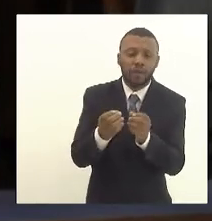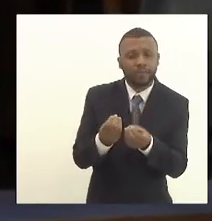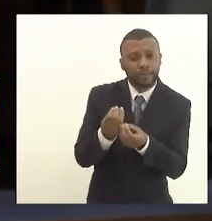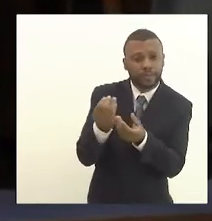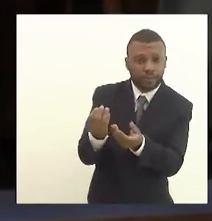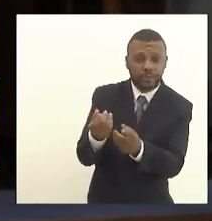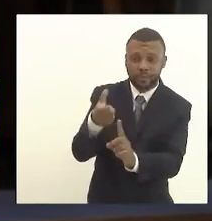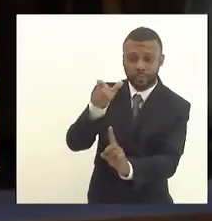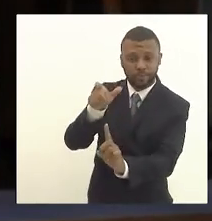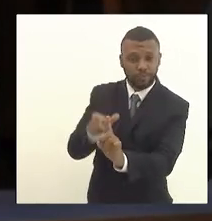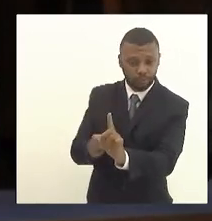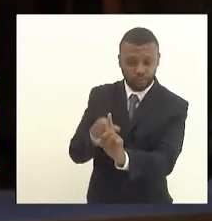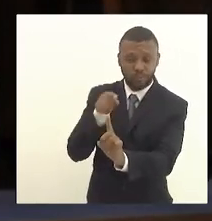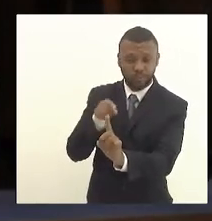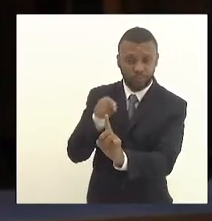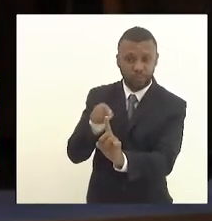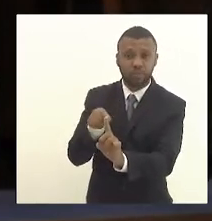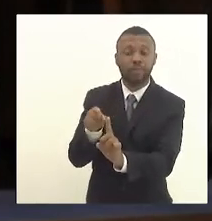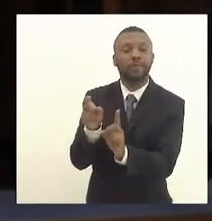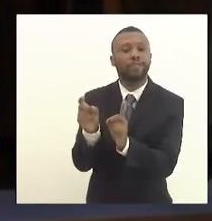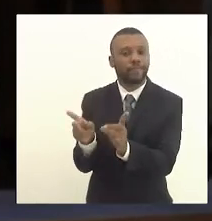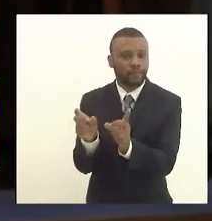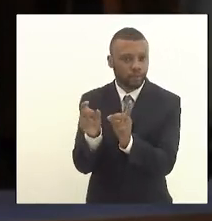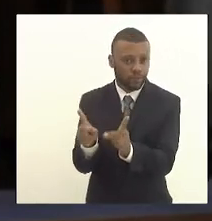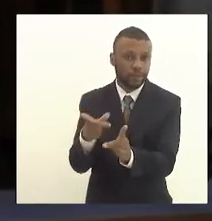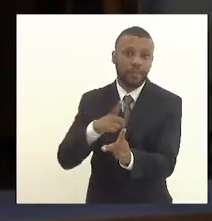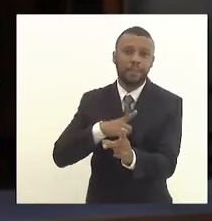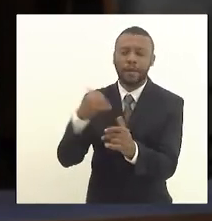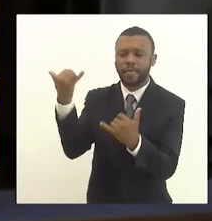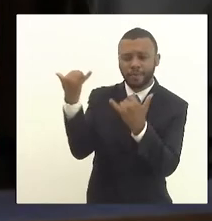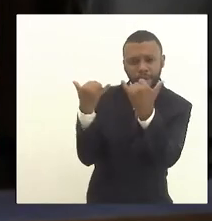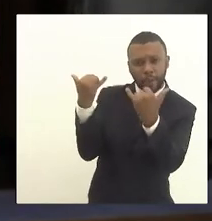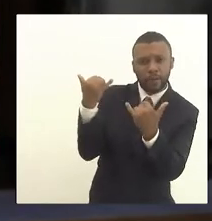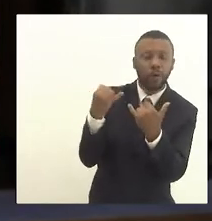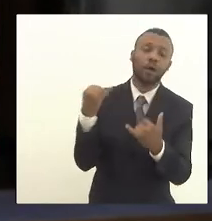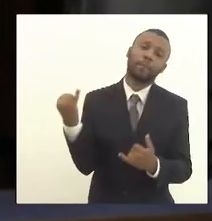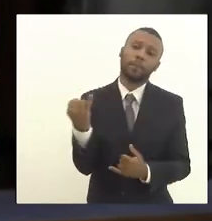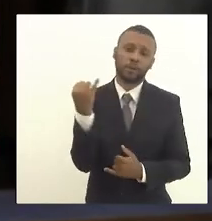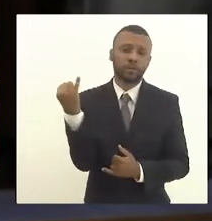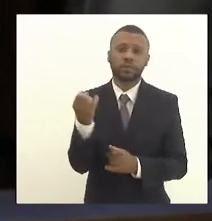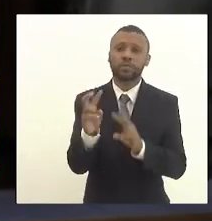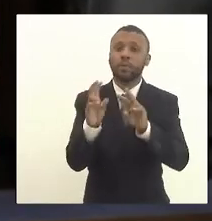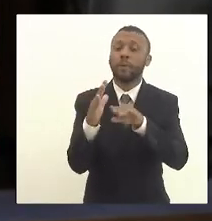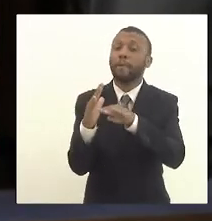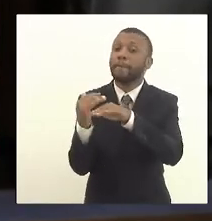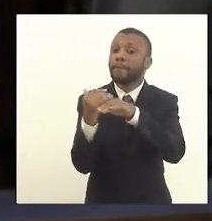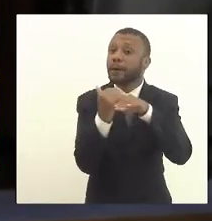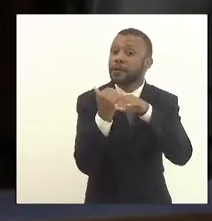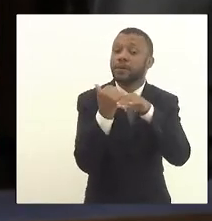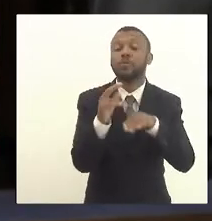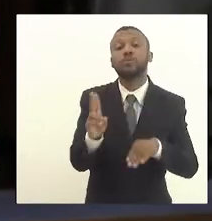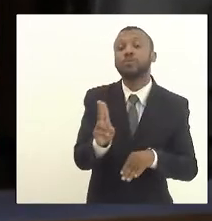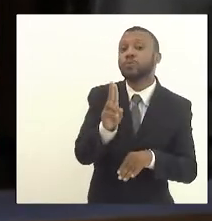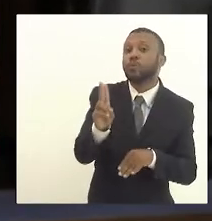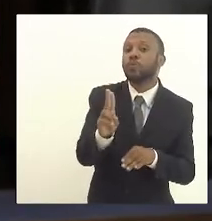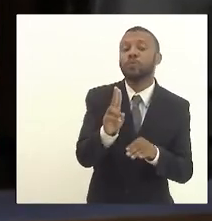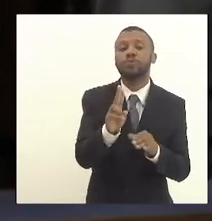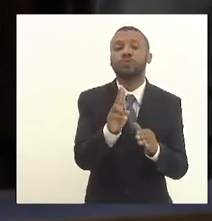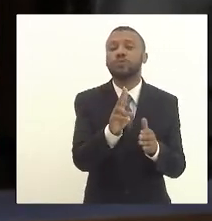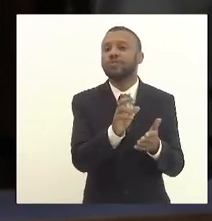sua prefeitura, na sua cidade, muito mais informação relevante sobre padrão de uso, padrão de consumo,